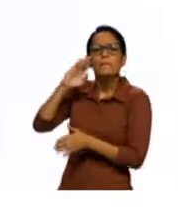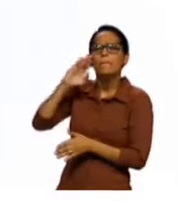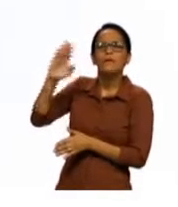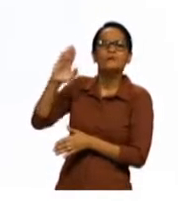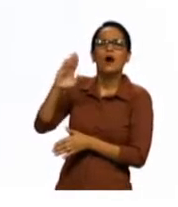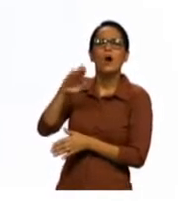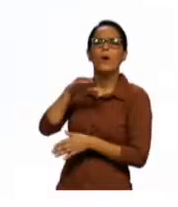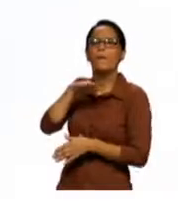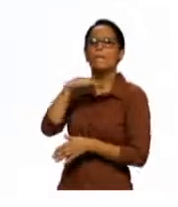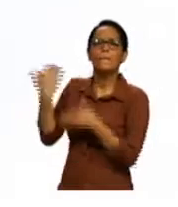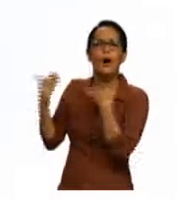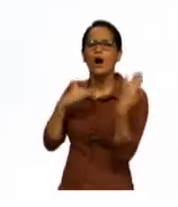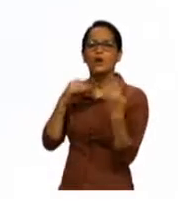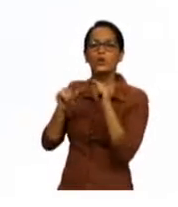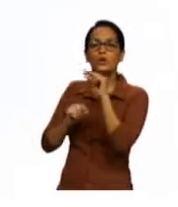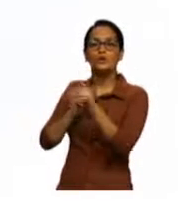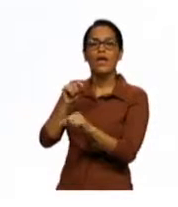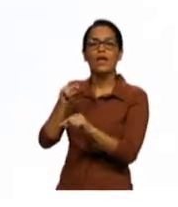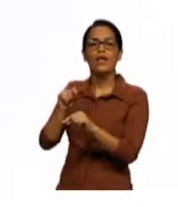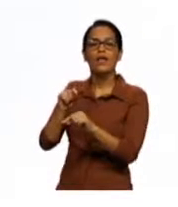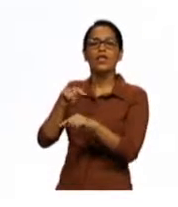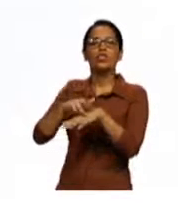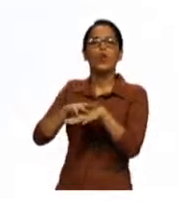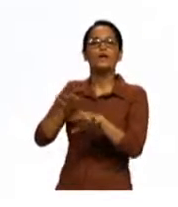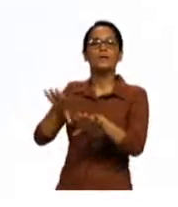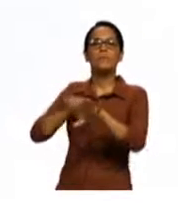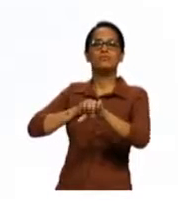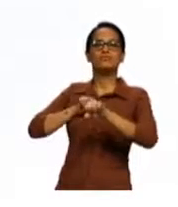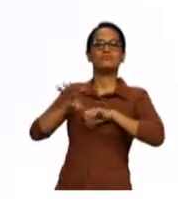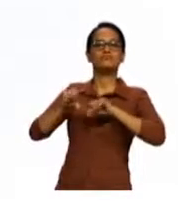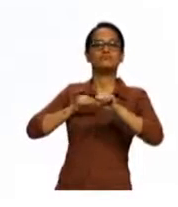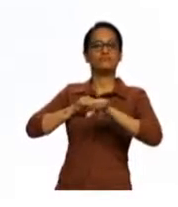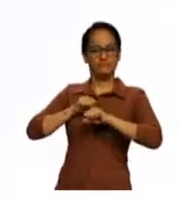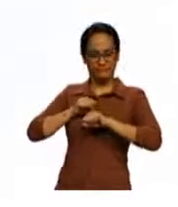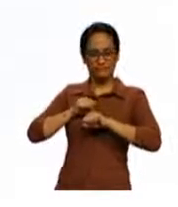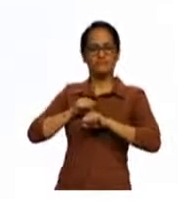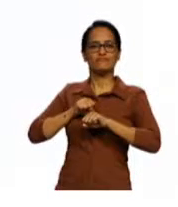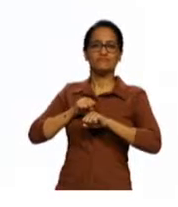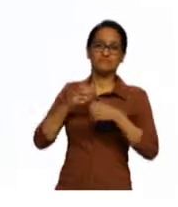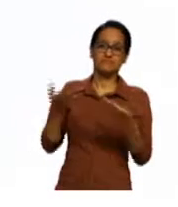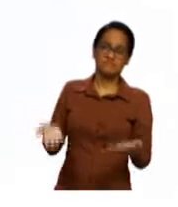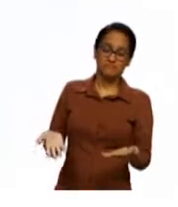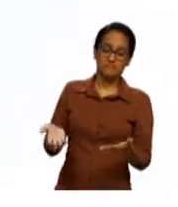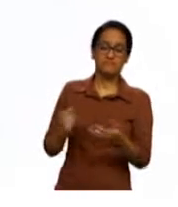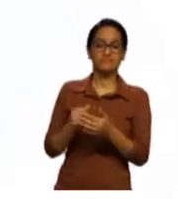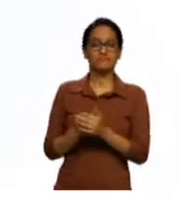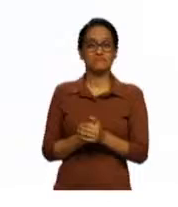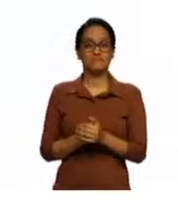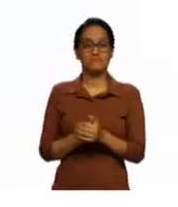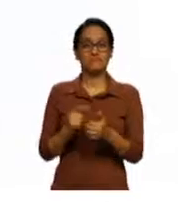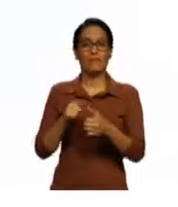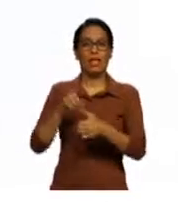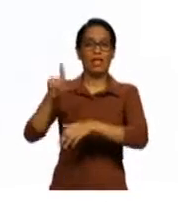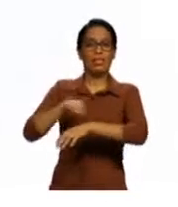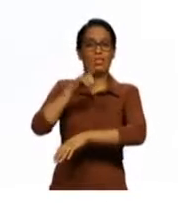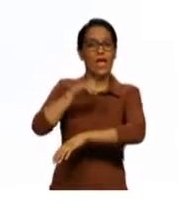o quê? As doenças infecciosas, que aí a gente vê como